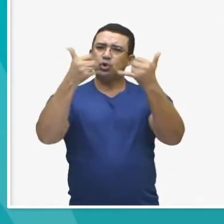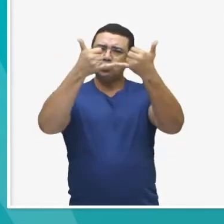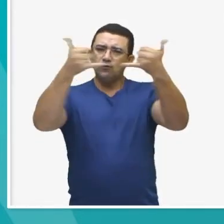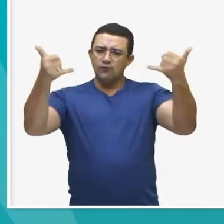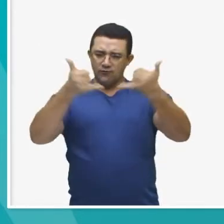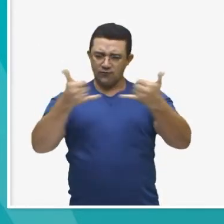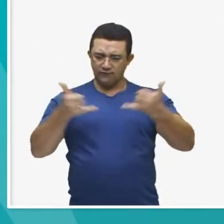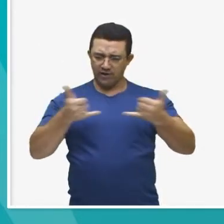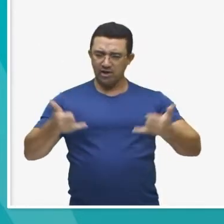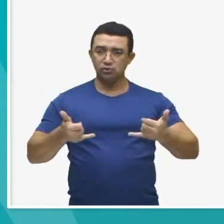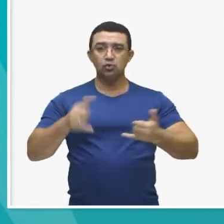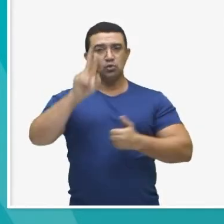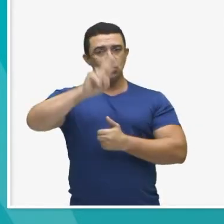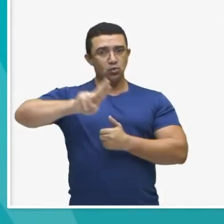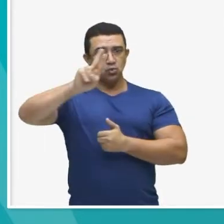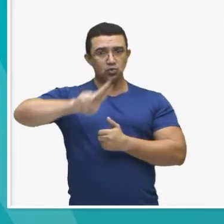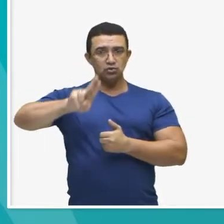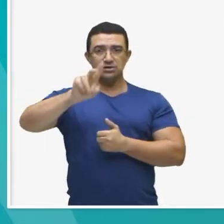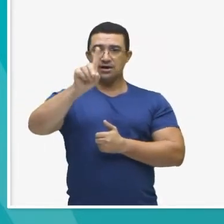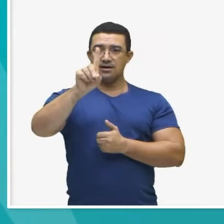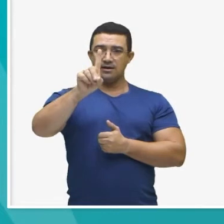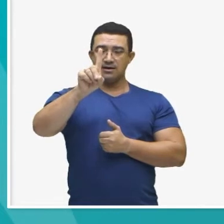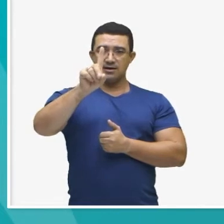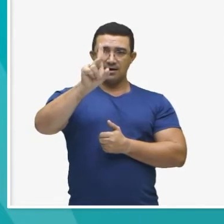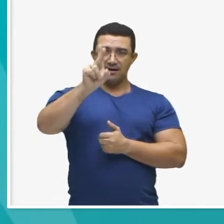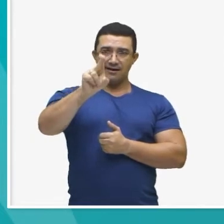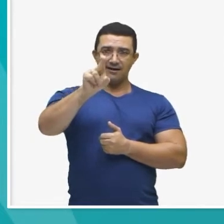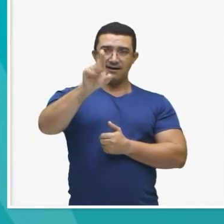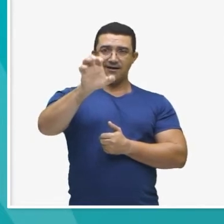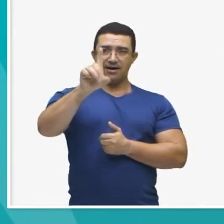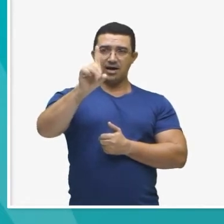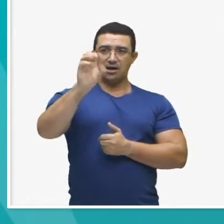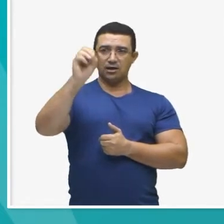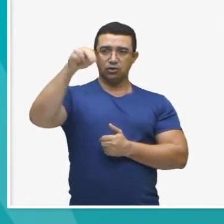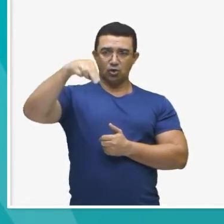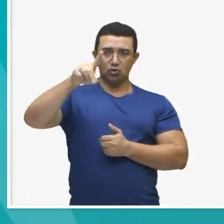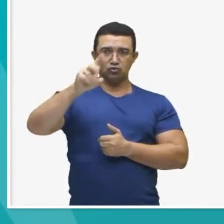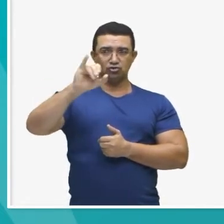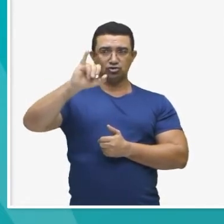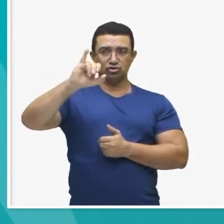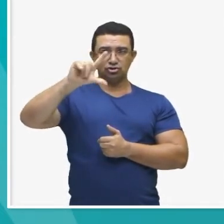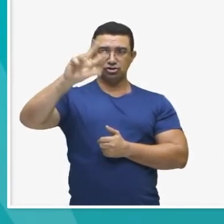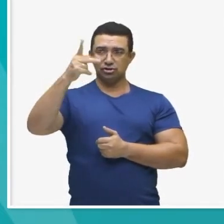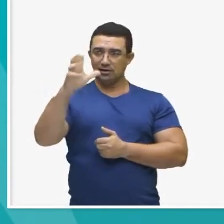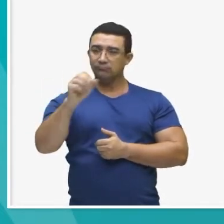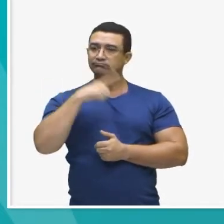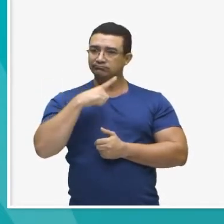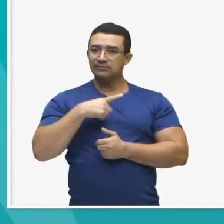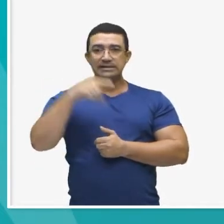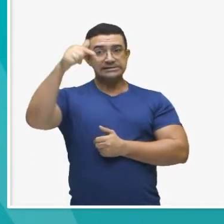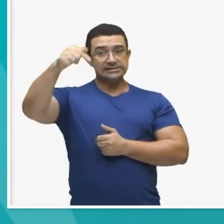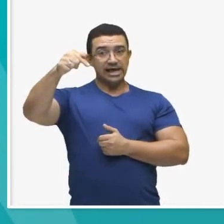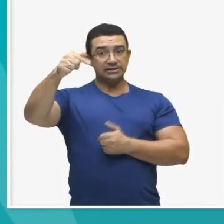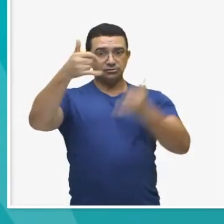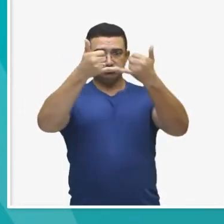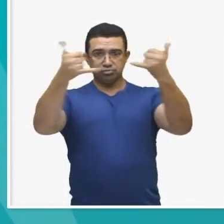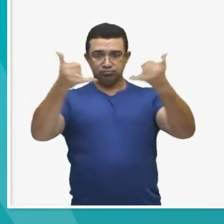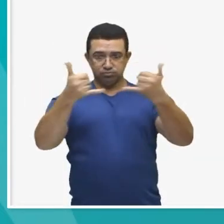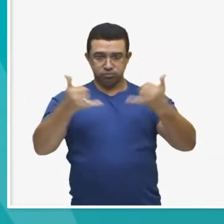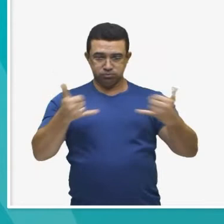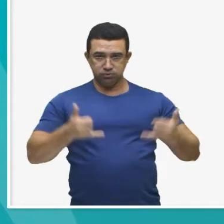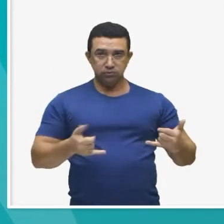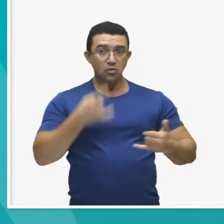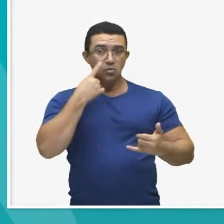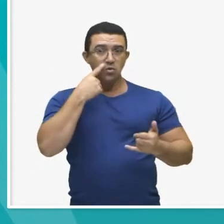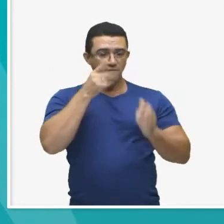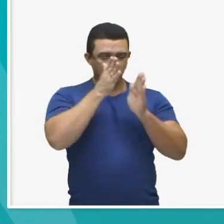faz uso da redondilha, ou seja, possuem 7 sílabas poéticas. Então, vamos lá. 1, 2,